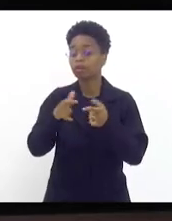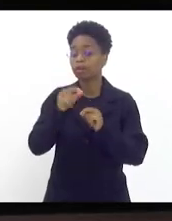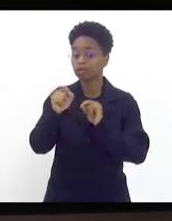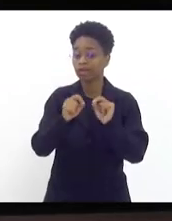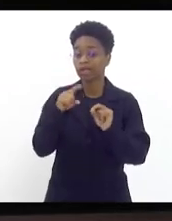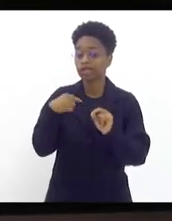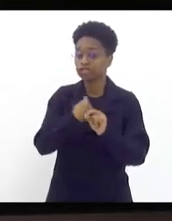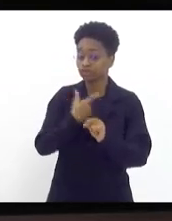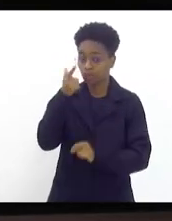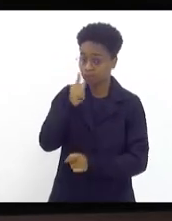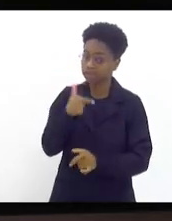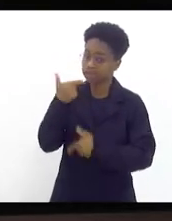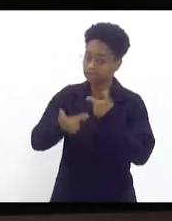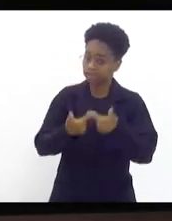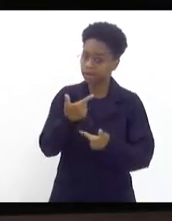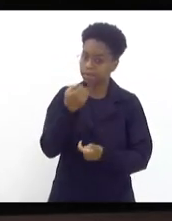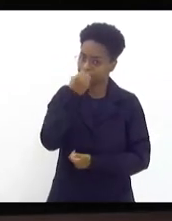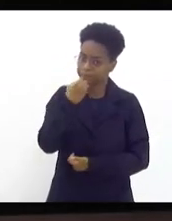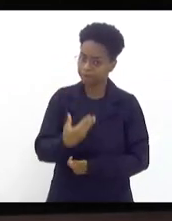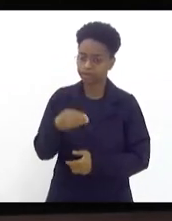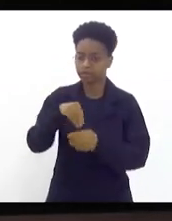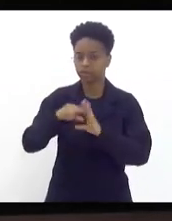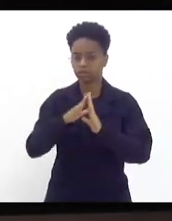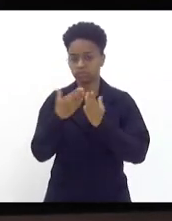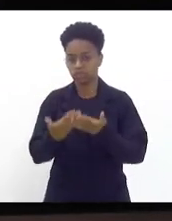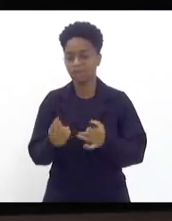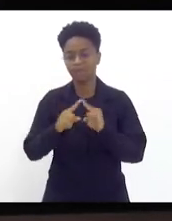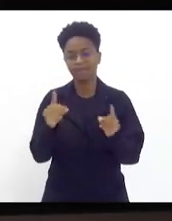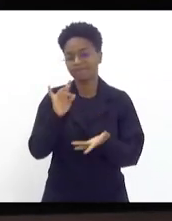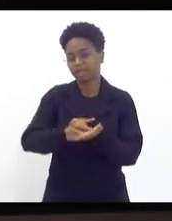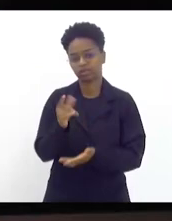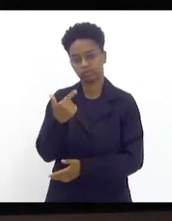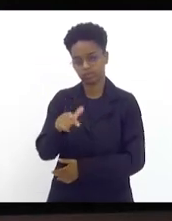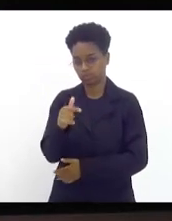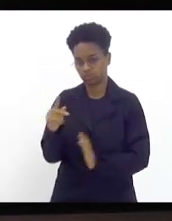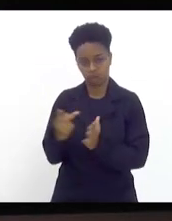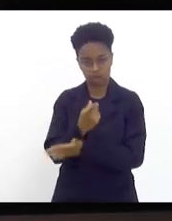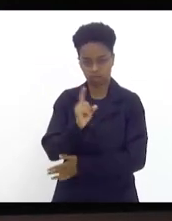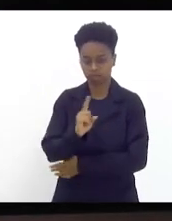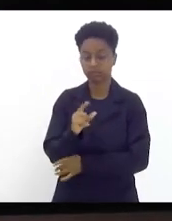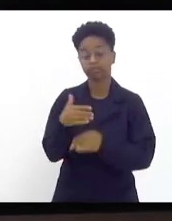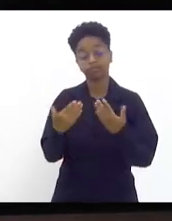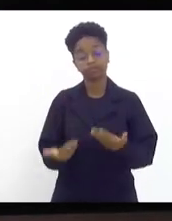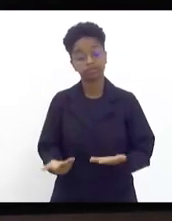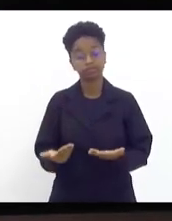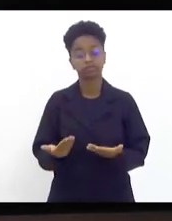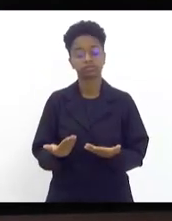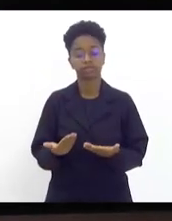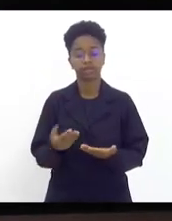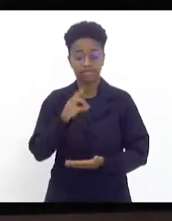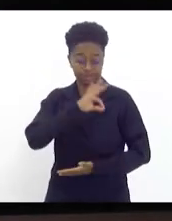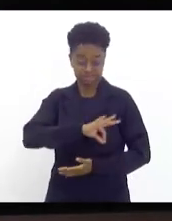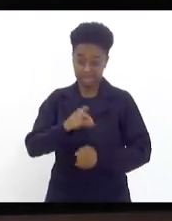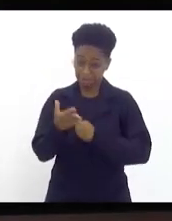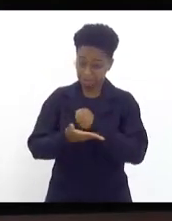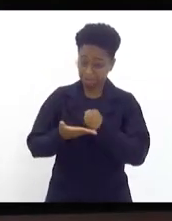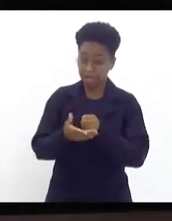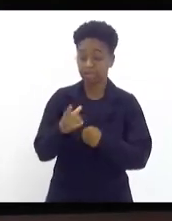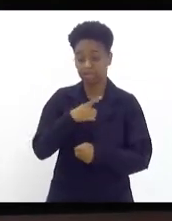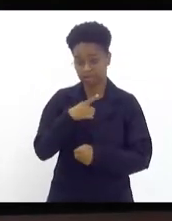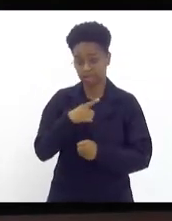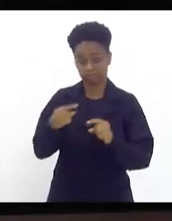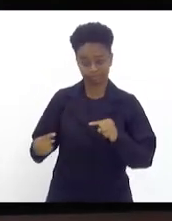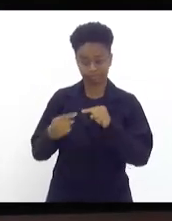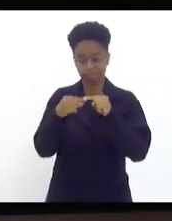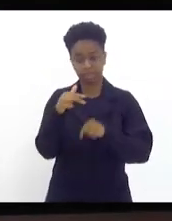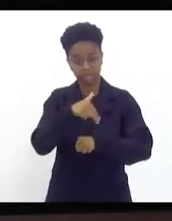condições de trabalho dentro das escolas o que nós não temos então é esse piso a gente tem um piso Nacional